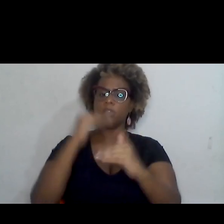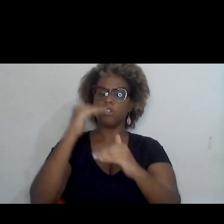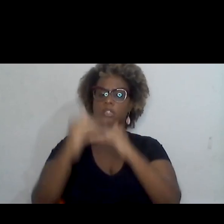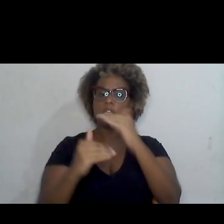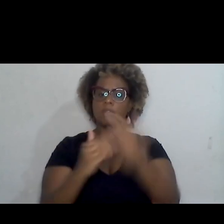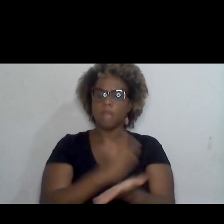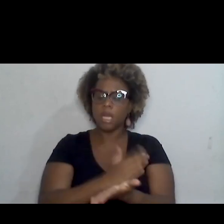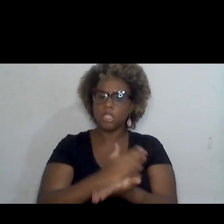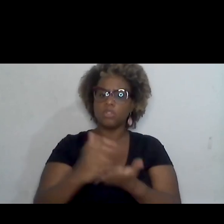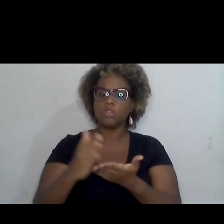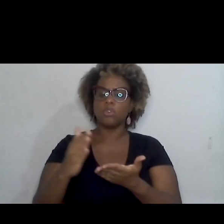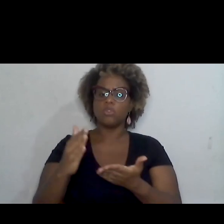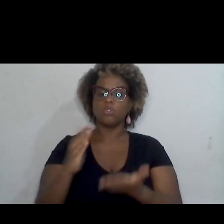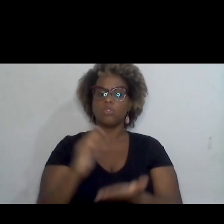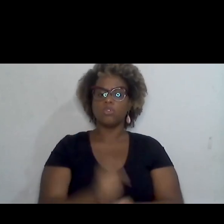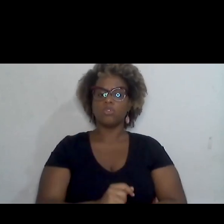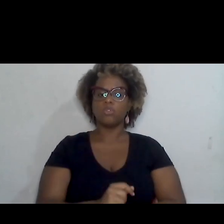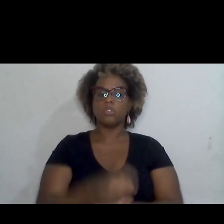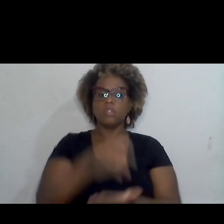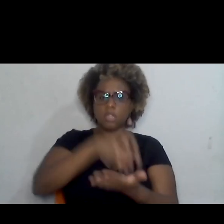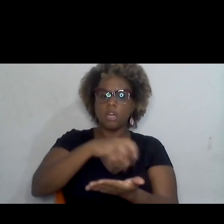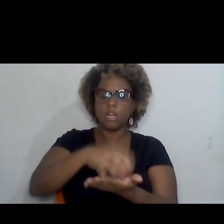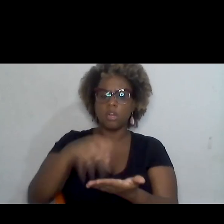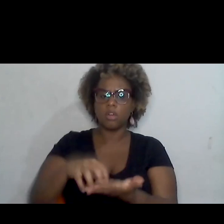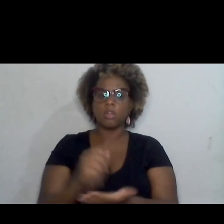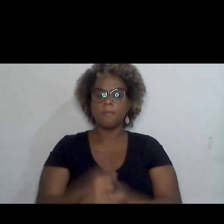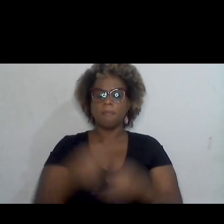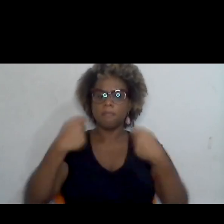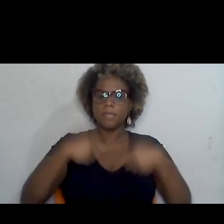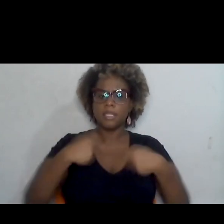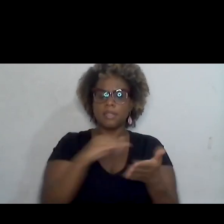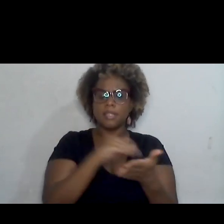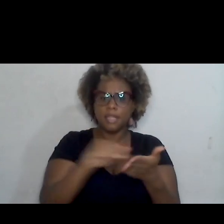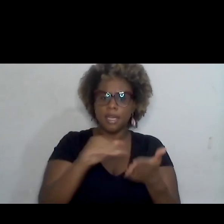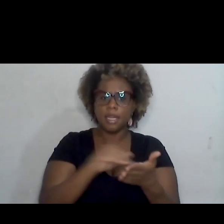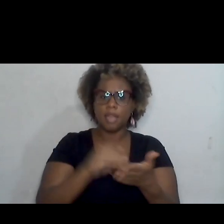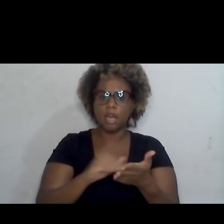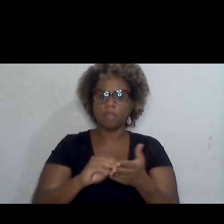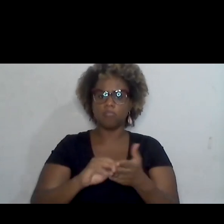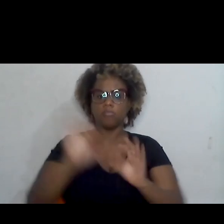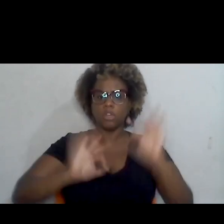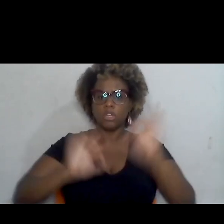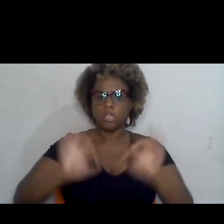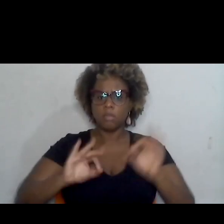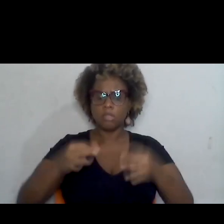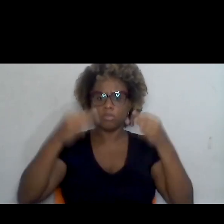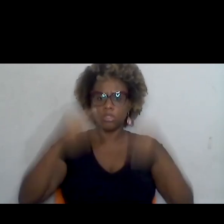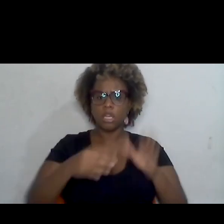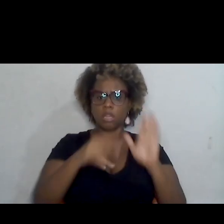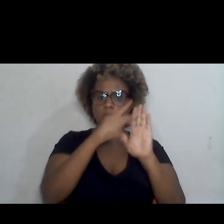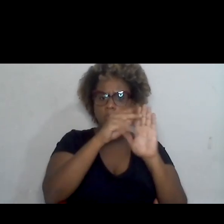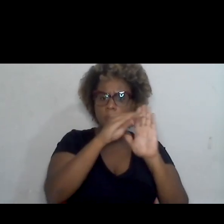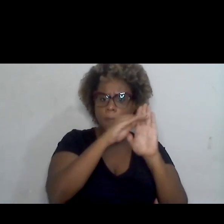processo de diálogo setorial que não precisa ter o secretário, o PIT e toda essa plenária montada sempre. Não precisa estar ali na linha do